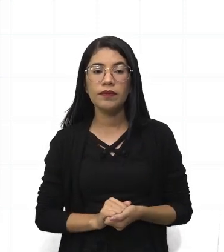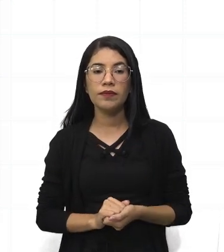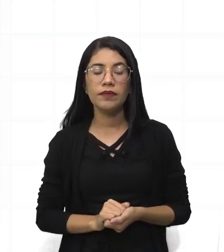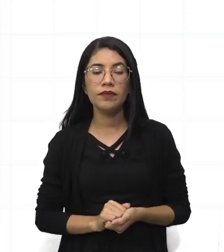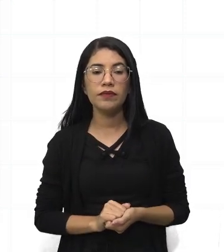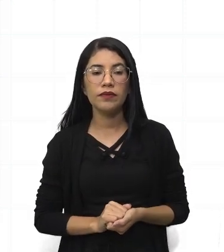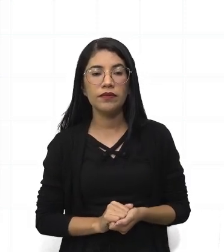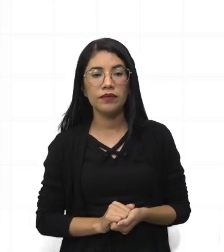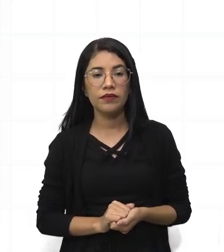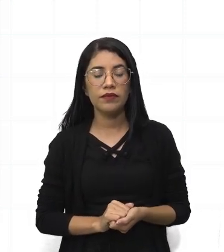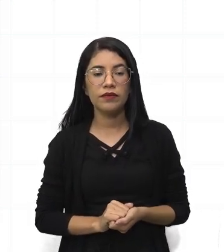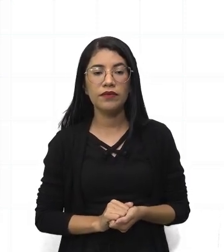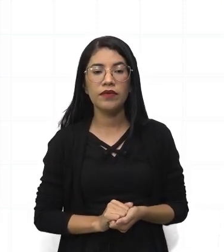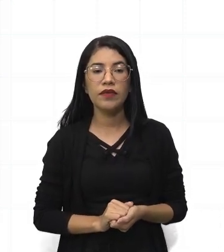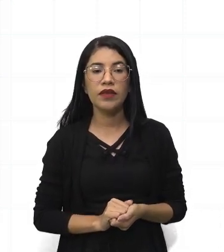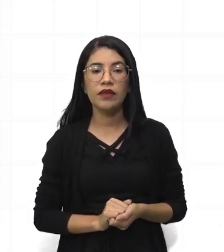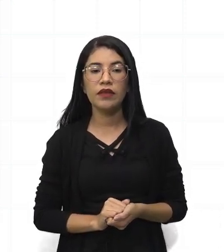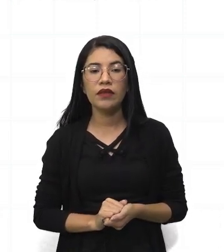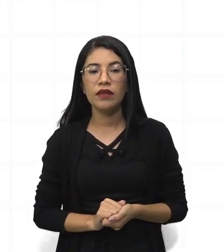é o texto